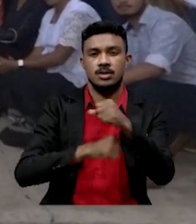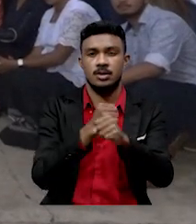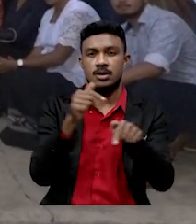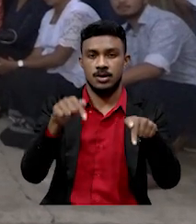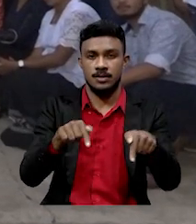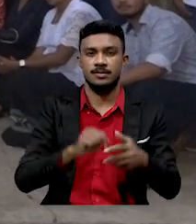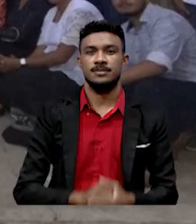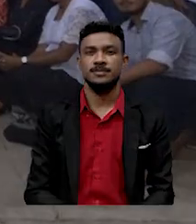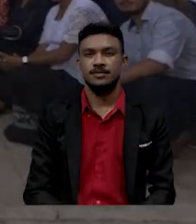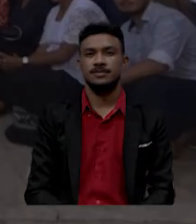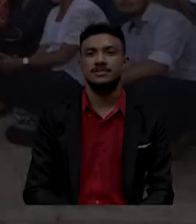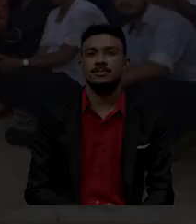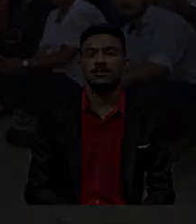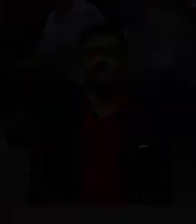Clementino Maia, GMN.